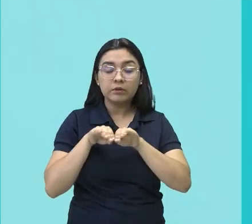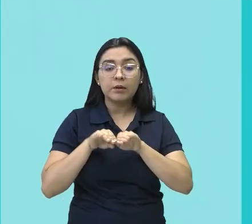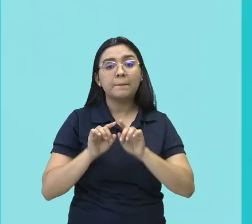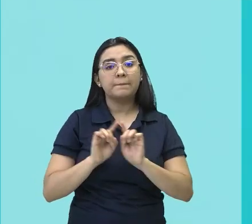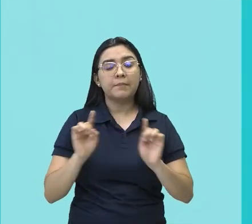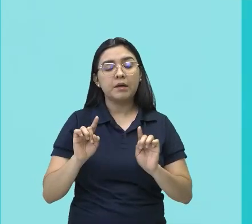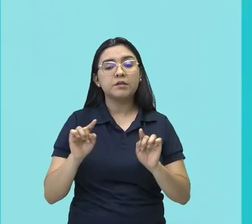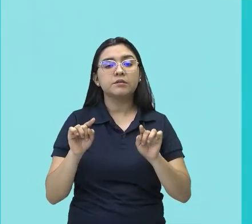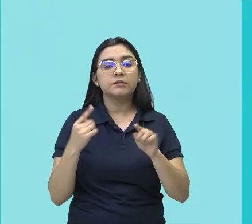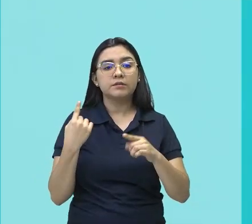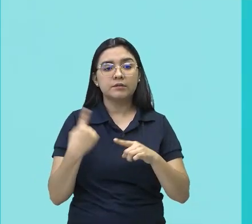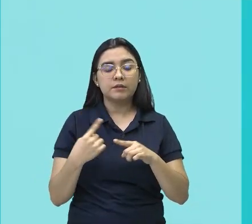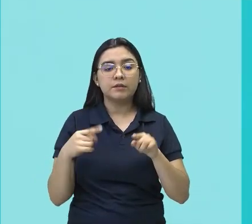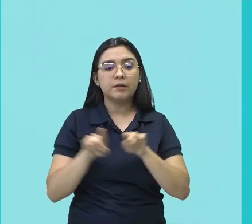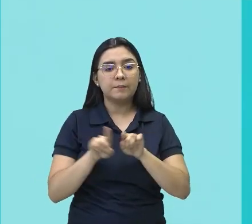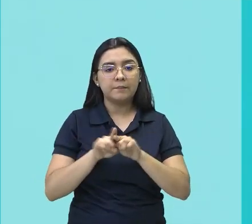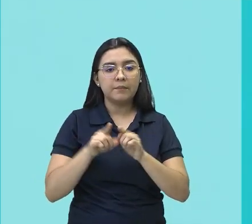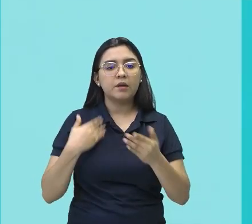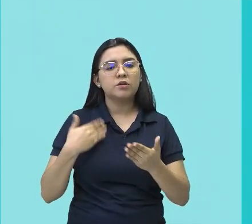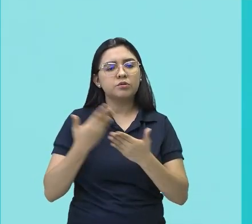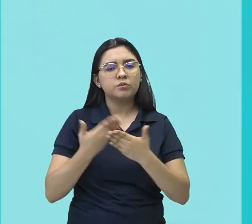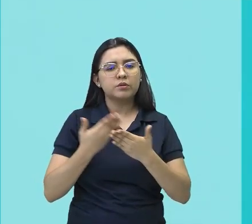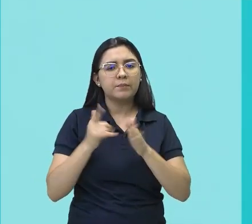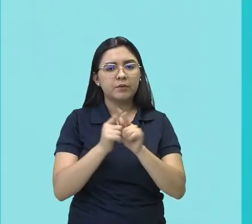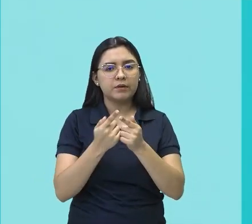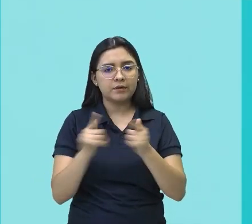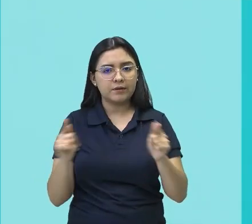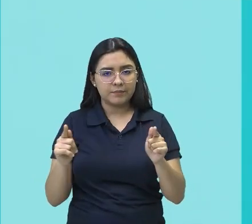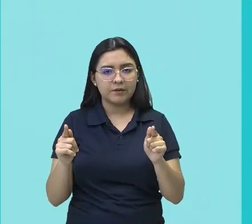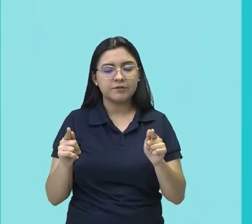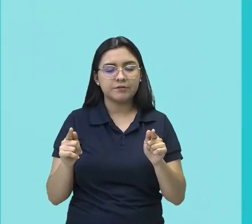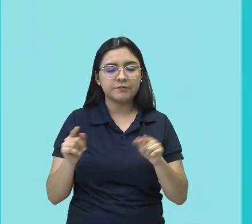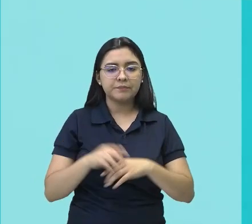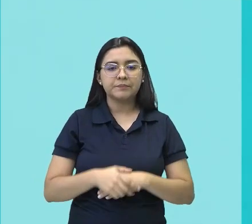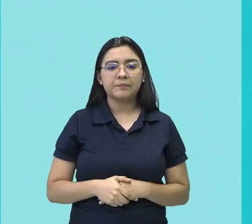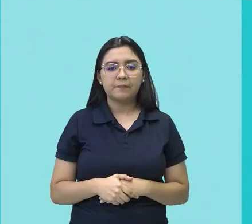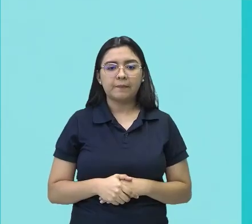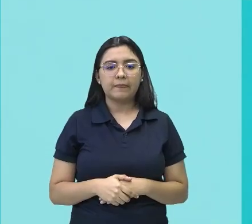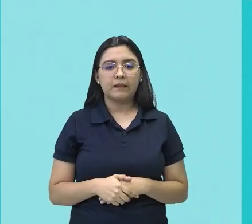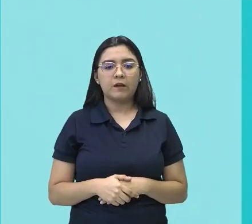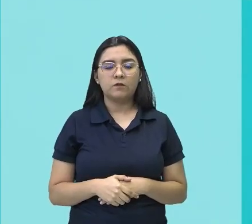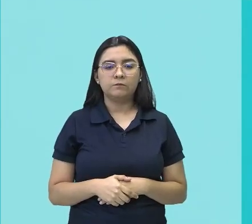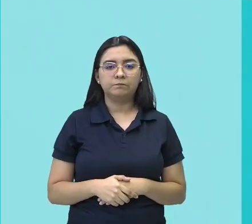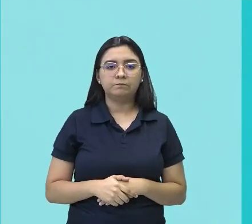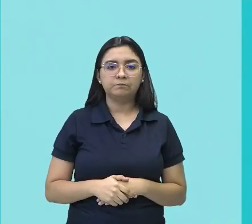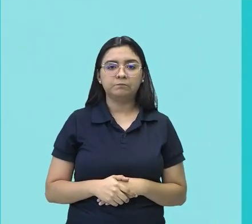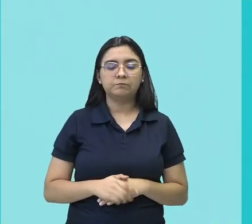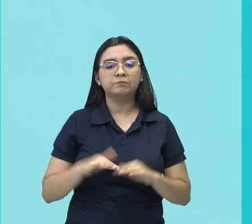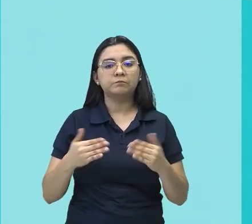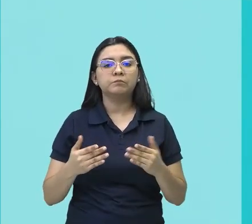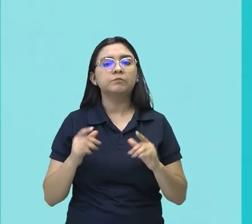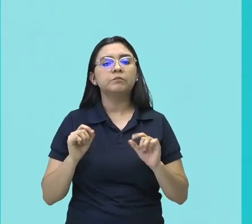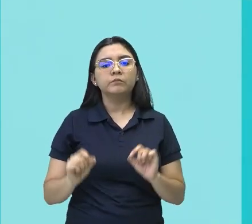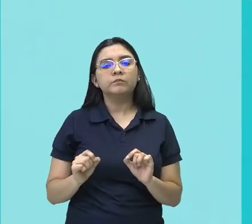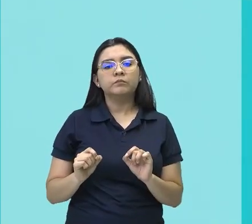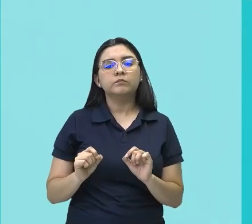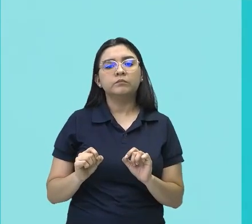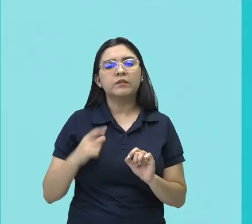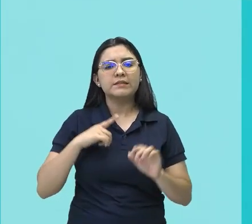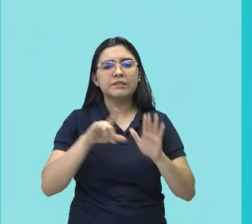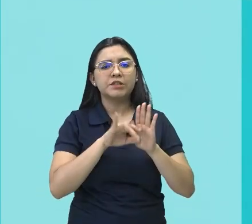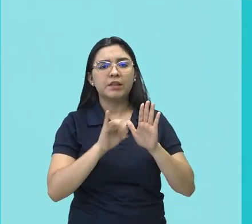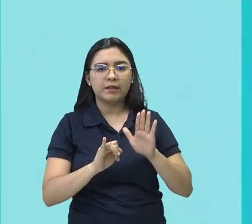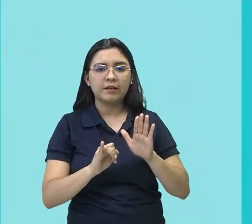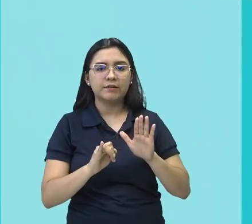nós também vimos aí um tópico de gramática que trata, que é muito comum, inclusive, né, quando a gente trata dessas